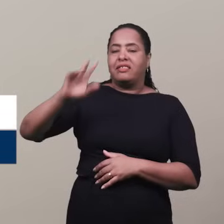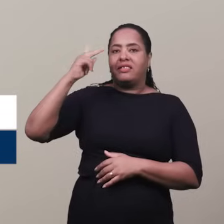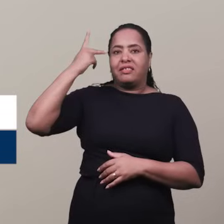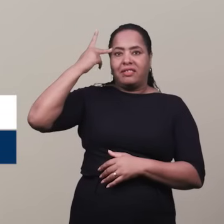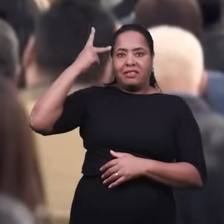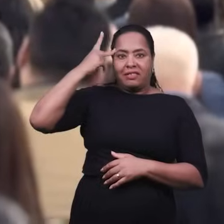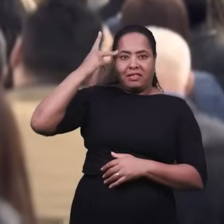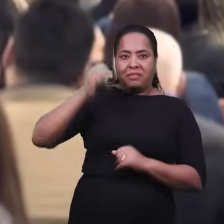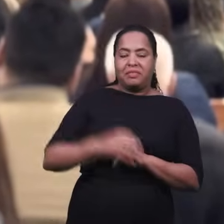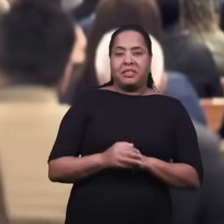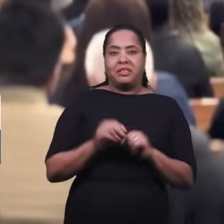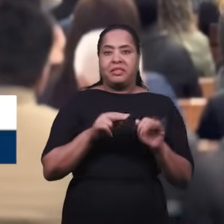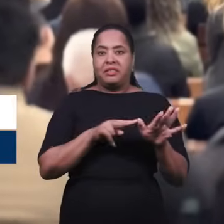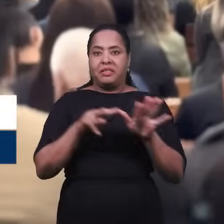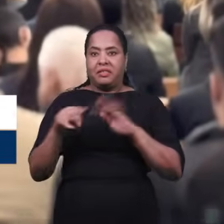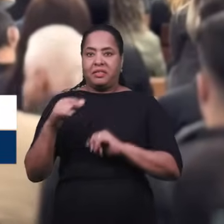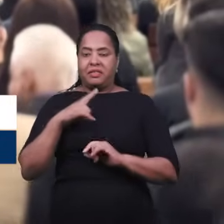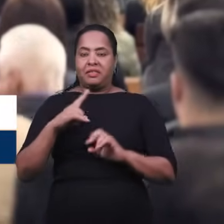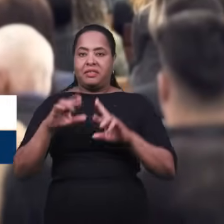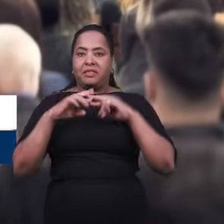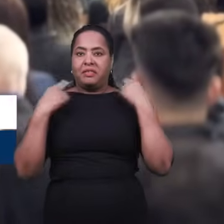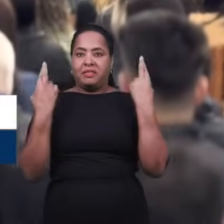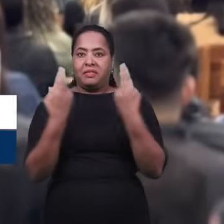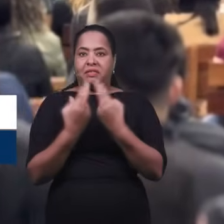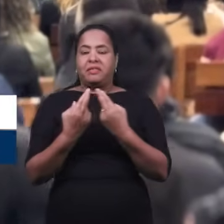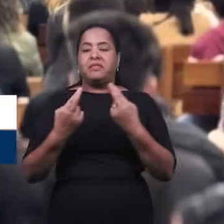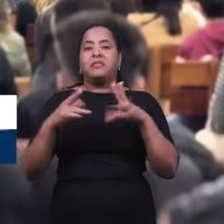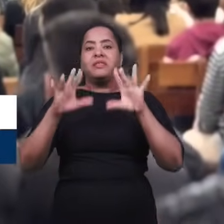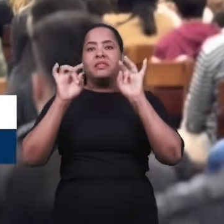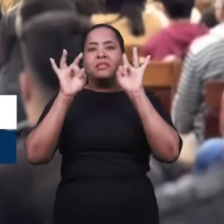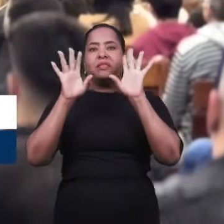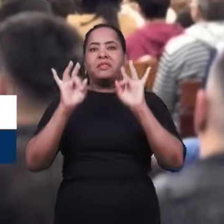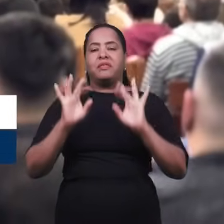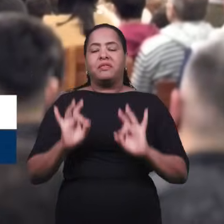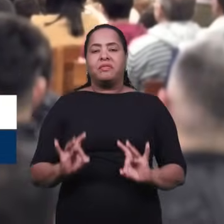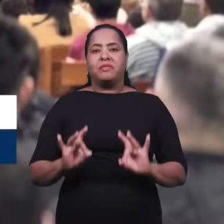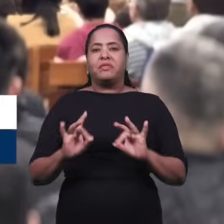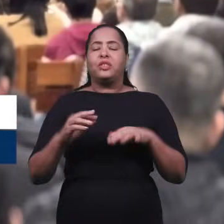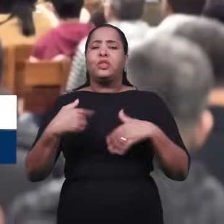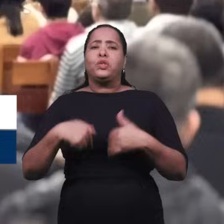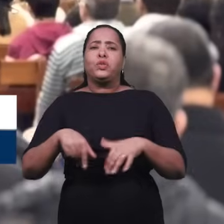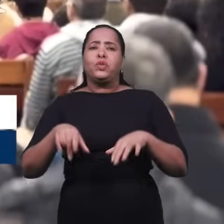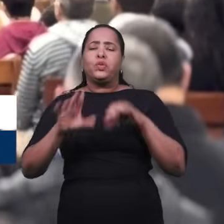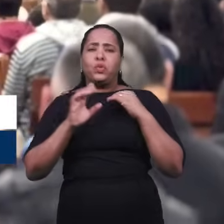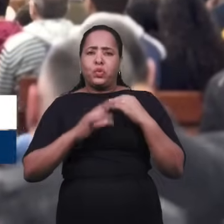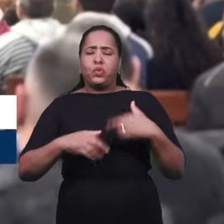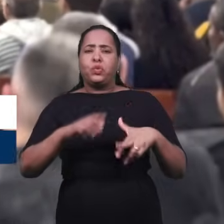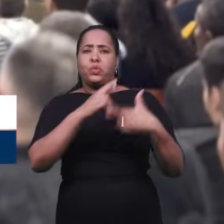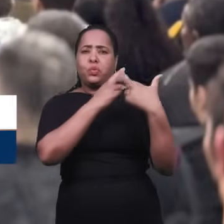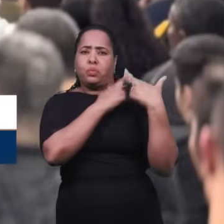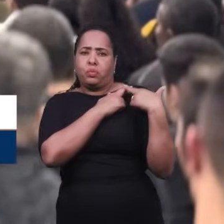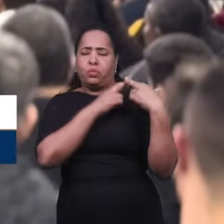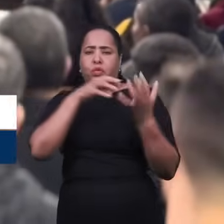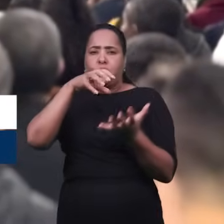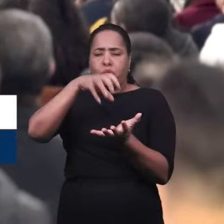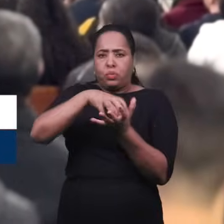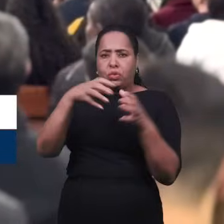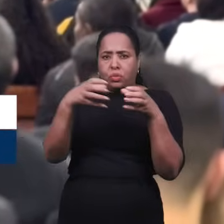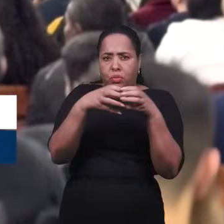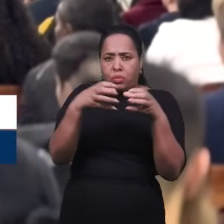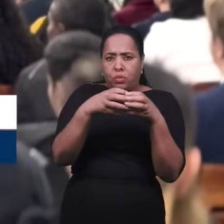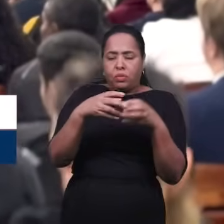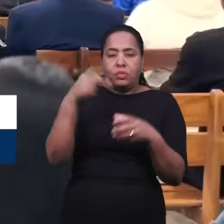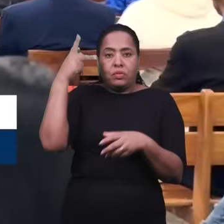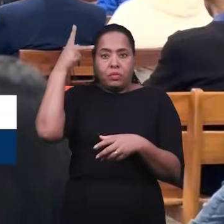São Paulo. Nessa semana, tivemos uma reunião especial com todos os capitães de grupos de assistência da região de São